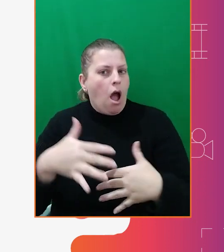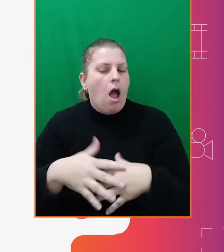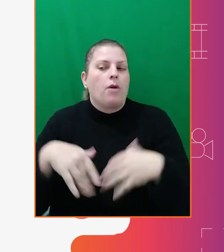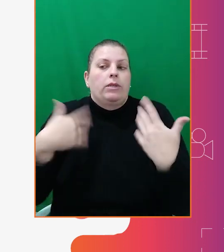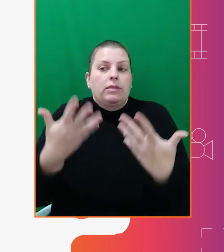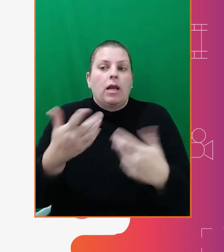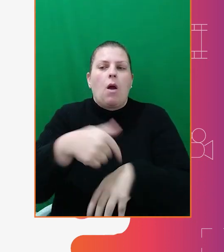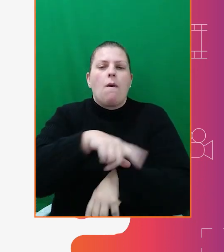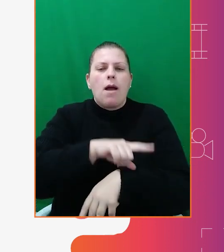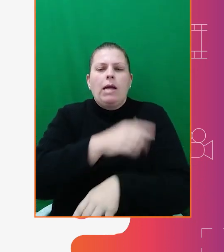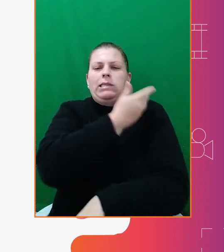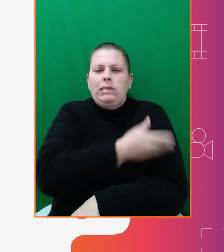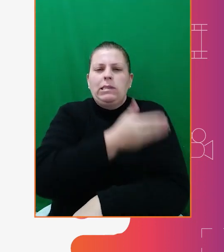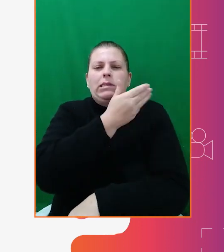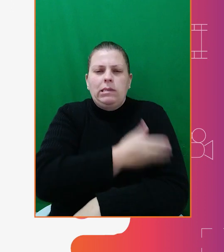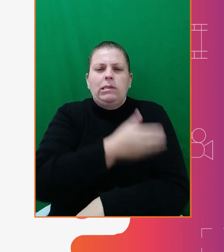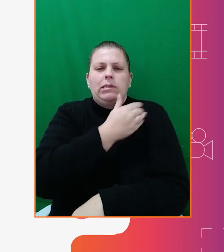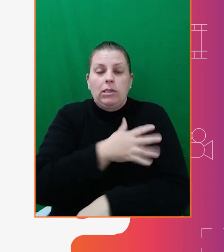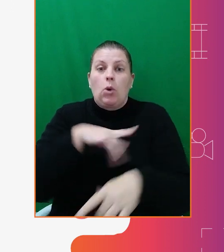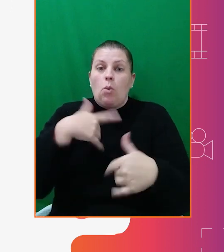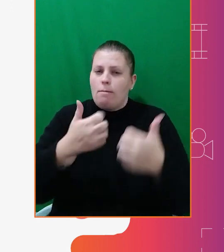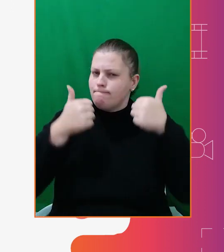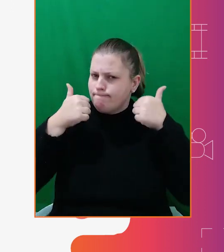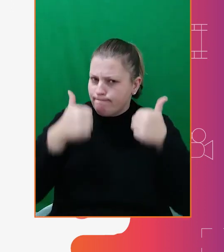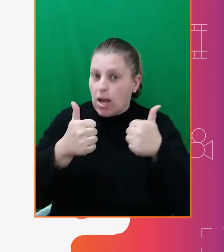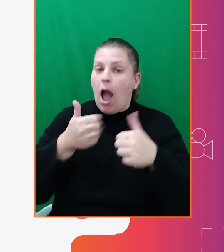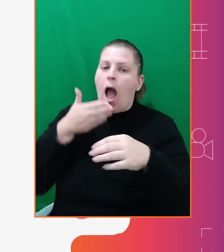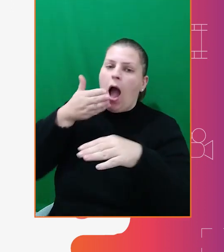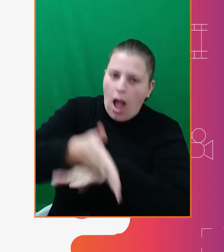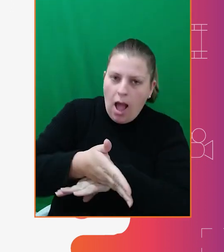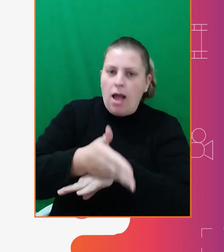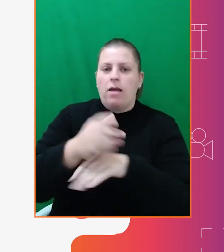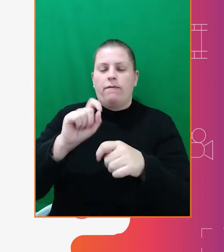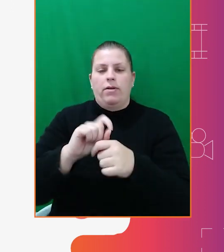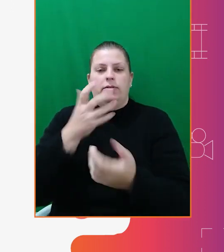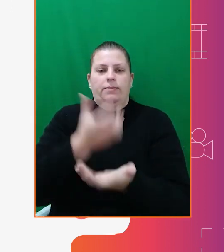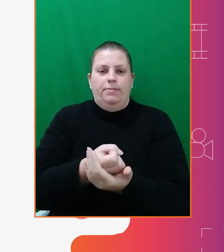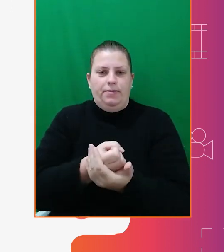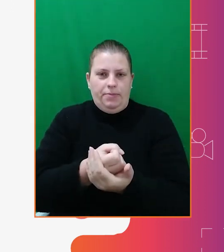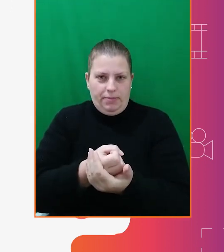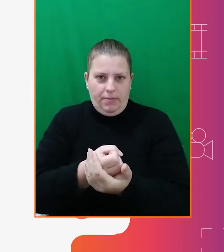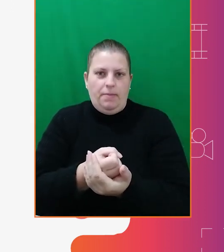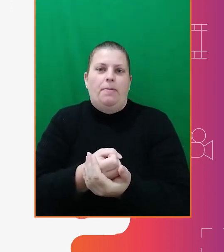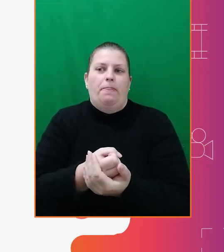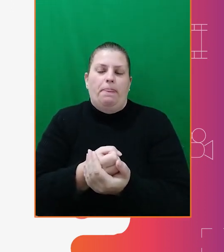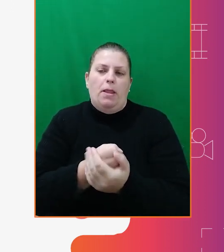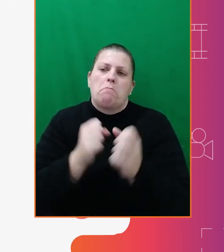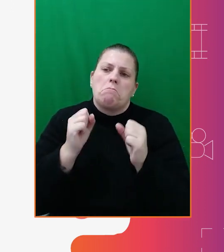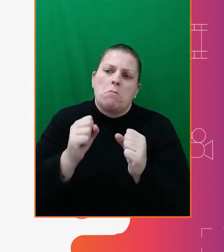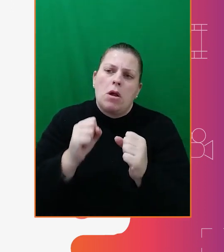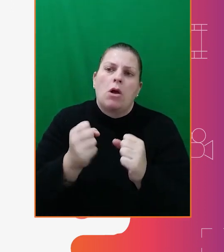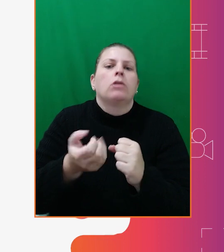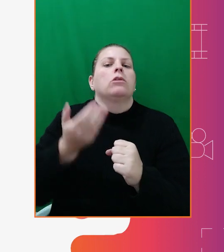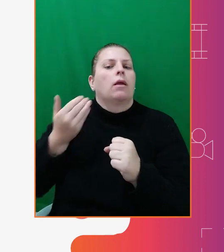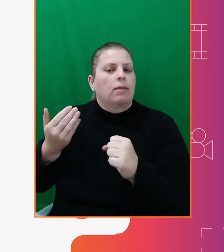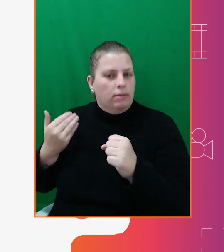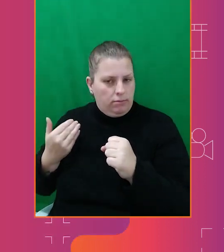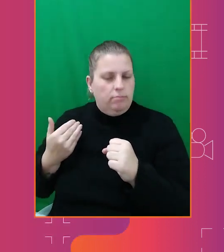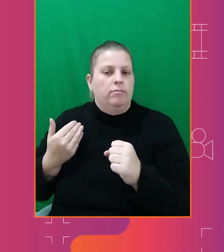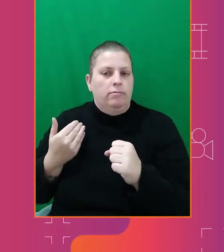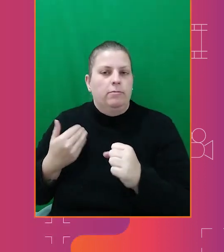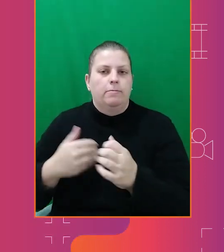atores, eles vão criar uma voz para esses personagens. É dar a vida a esse universo sonoro tão importante numa produção. E